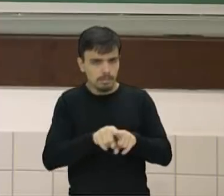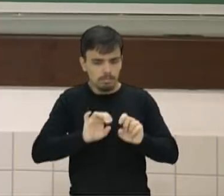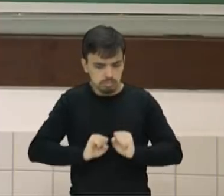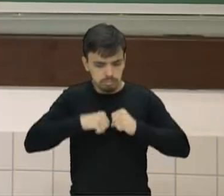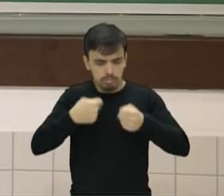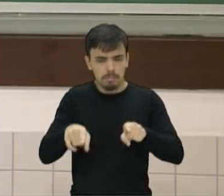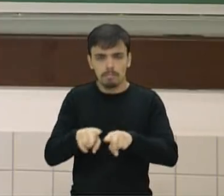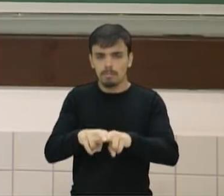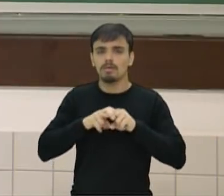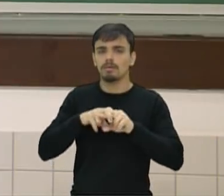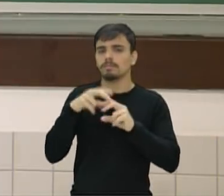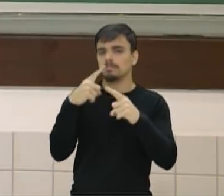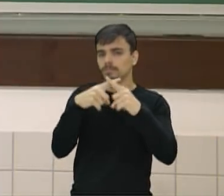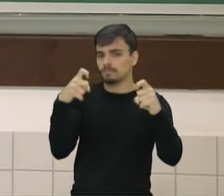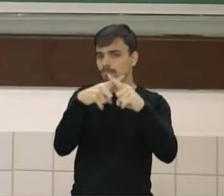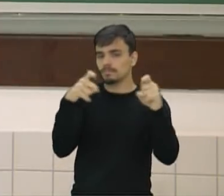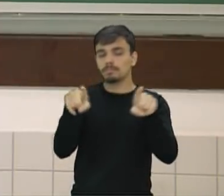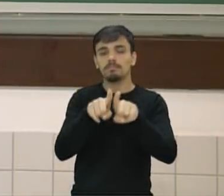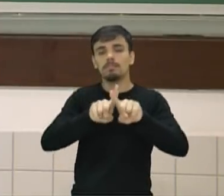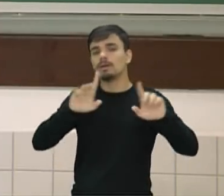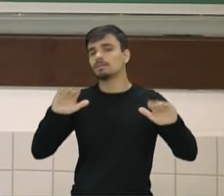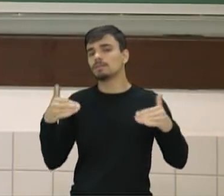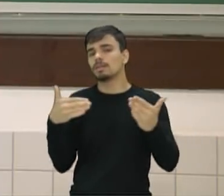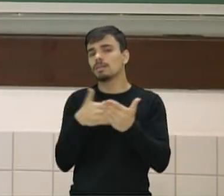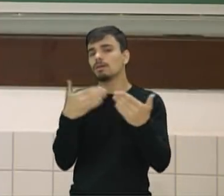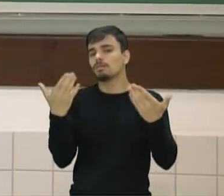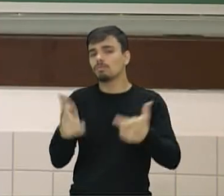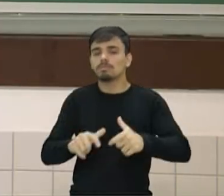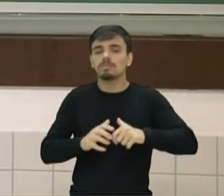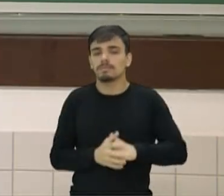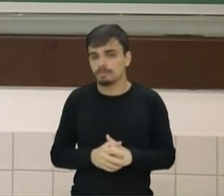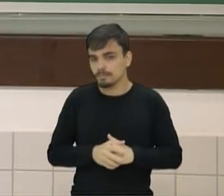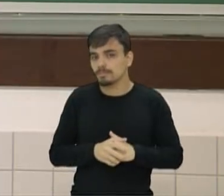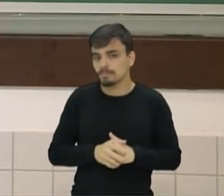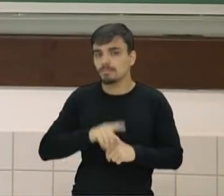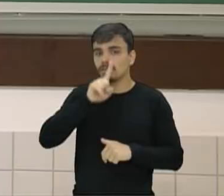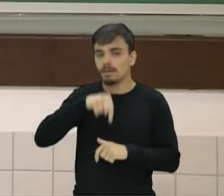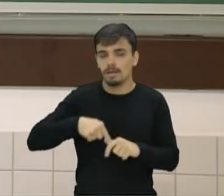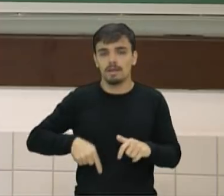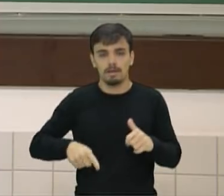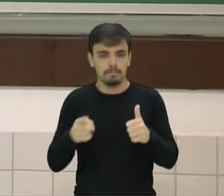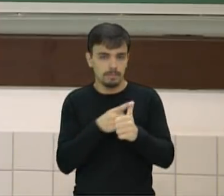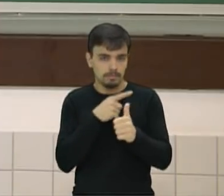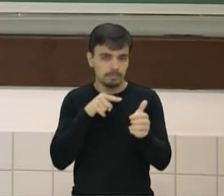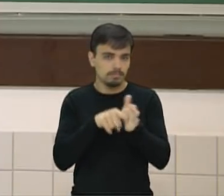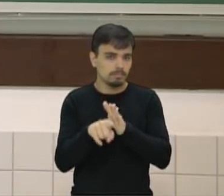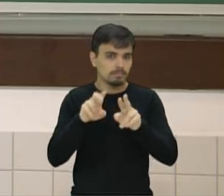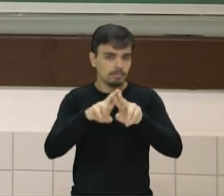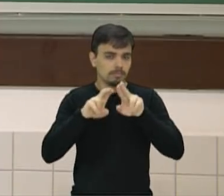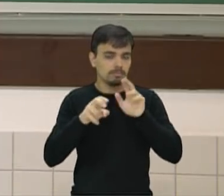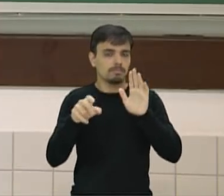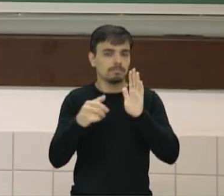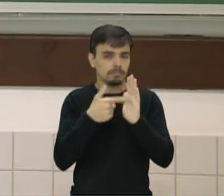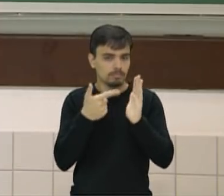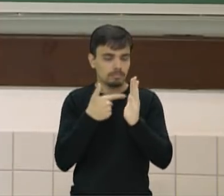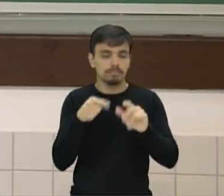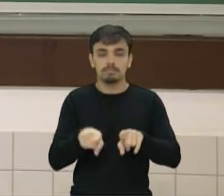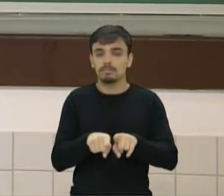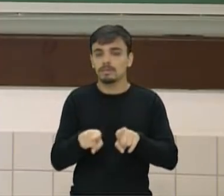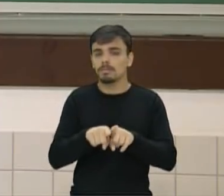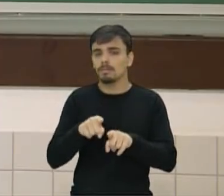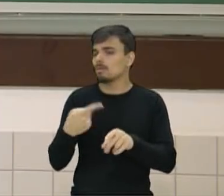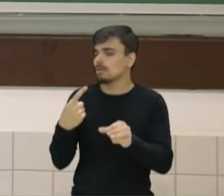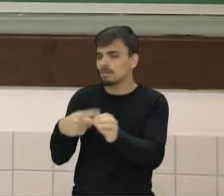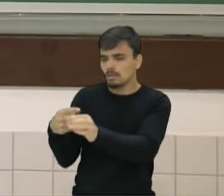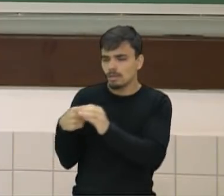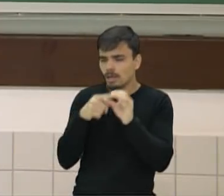em nome da ciência. Mas até onde vai esse em nome da ciência? Essa é a grande questão do livro. E chega um ponto em que a cidade